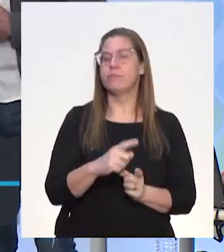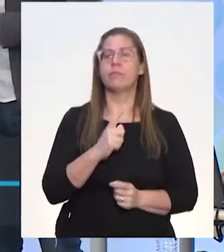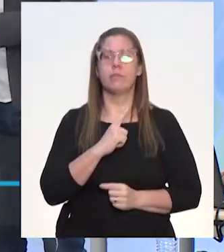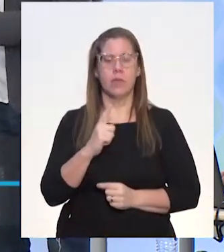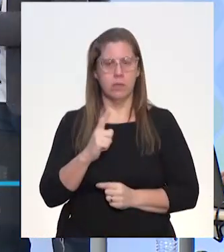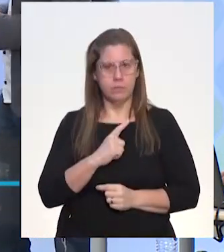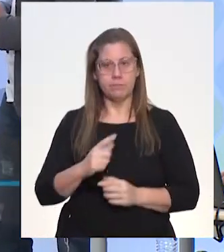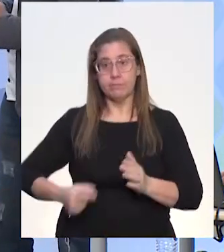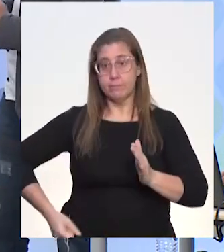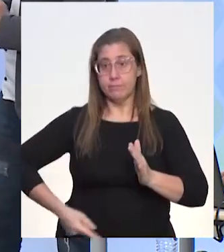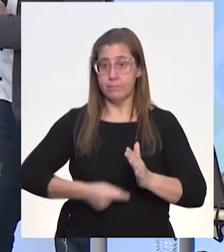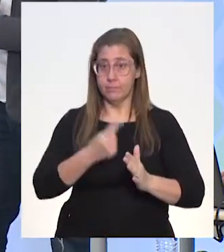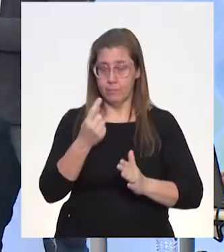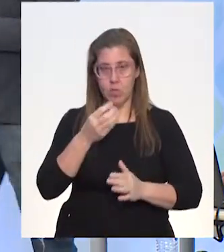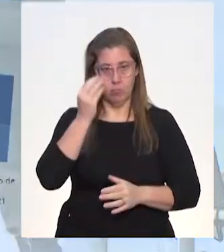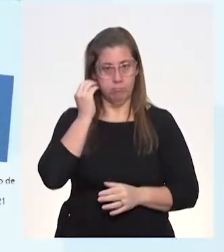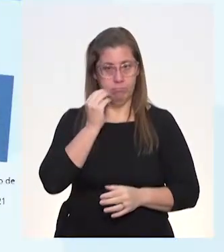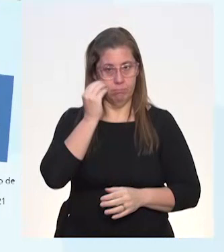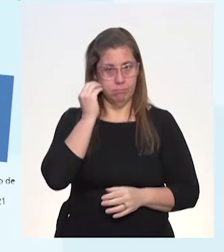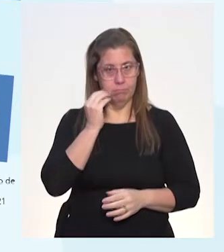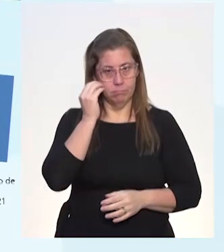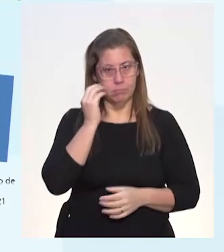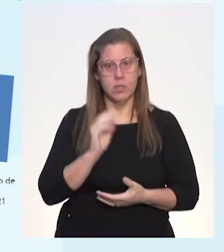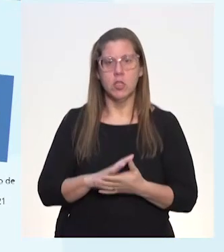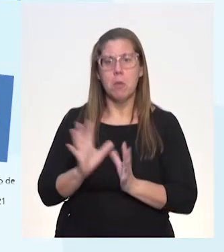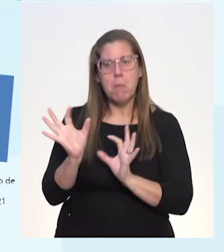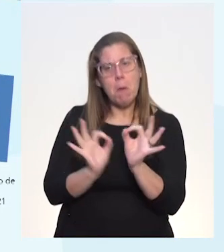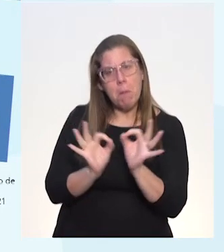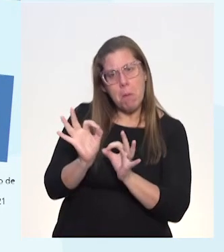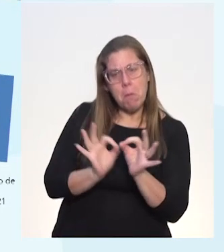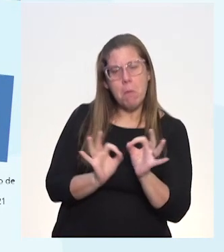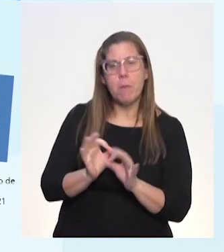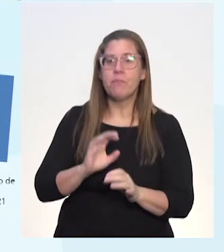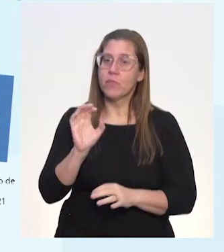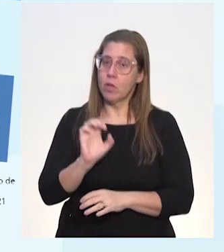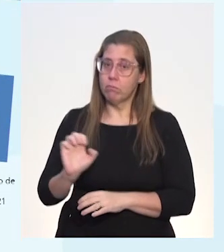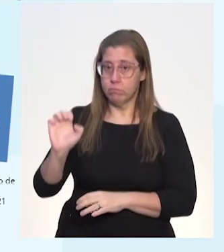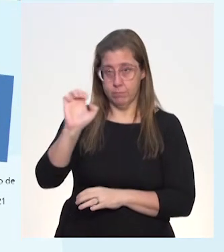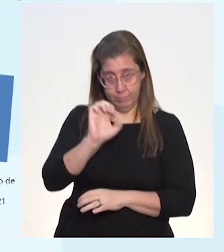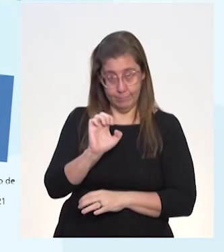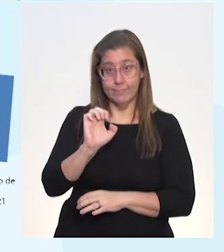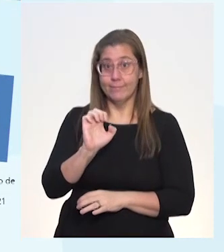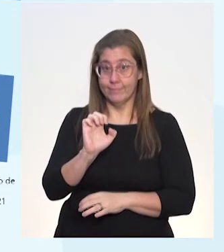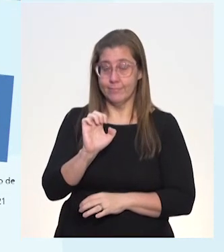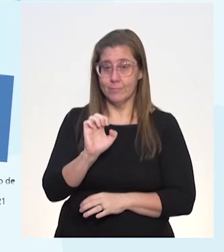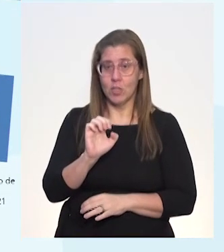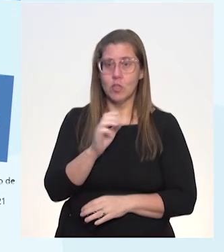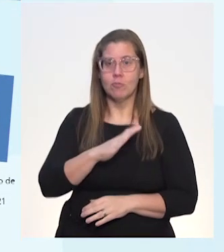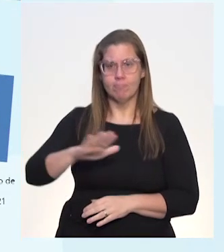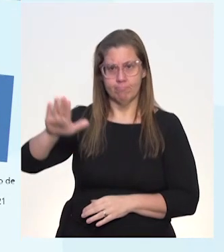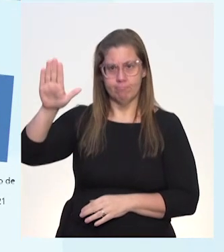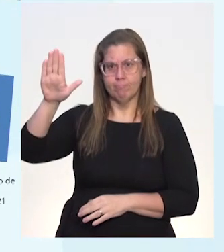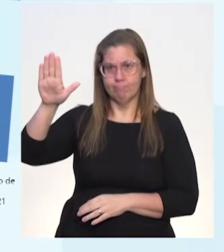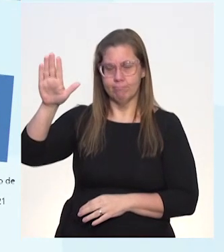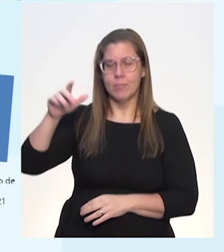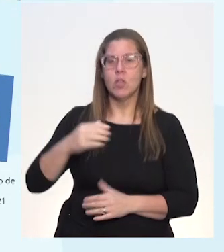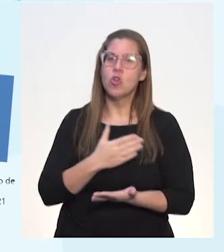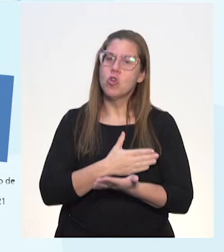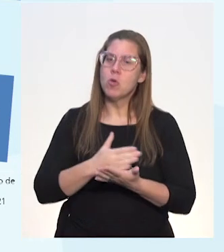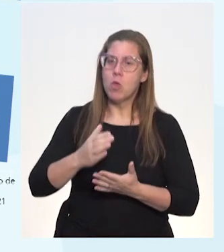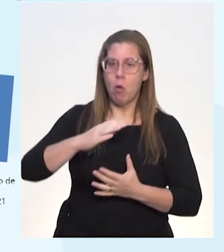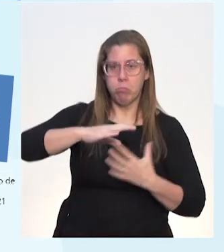temos a primeira experiência da formação de um Estado comunista que começa com a